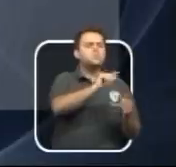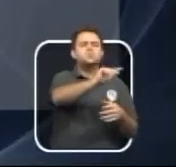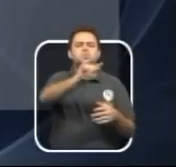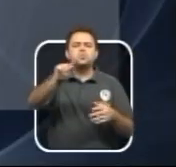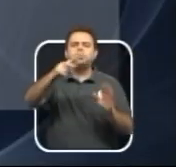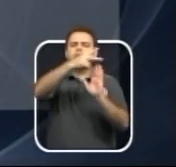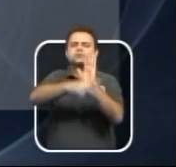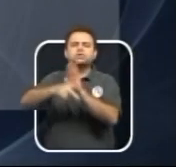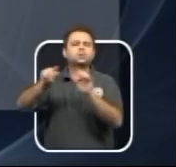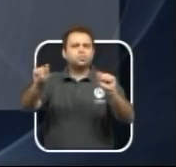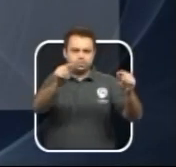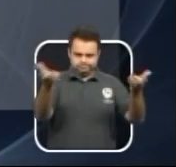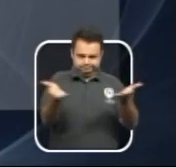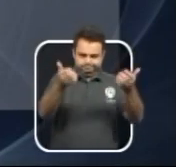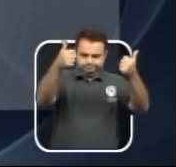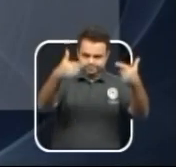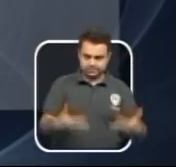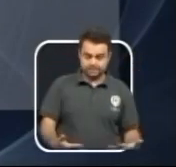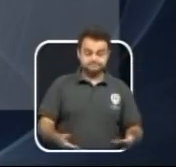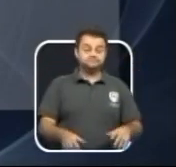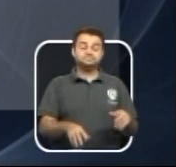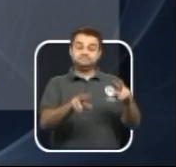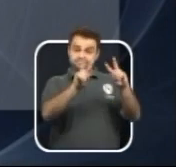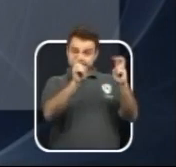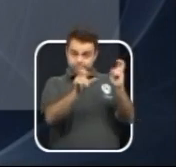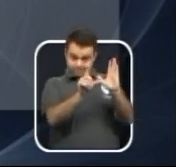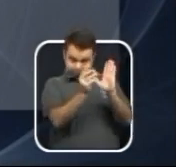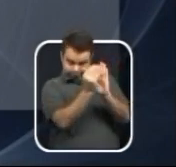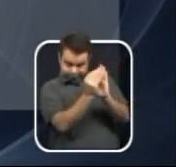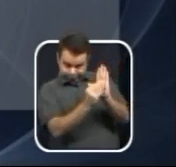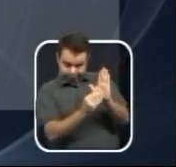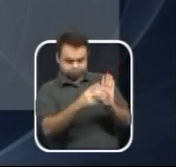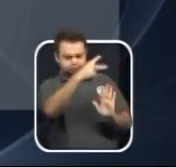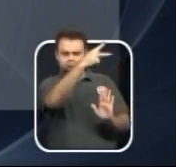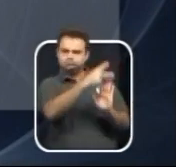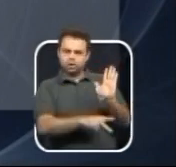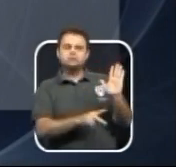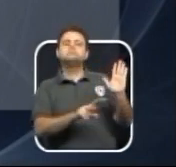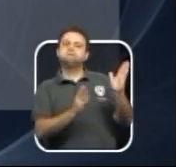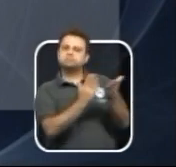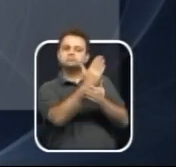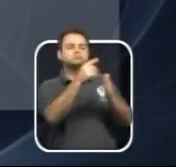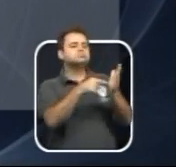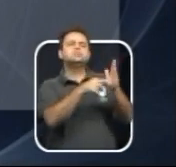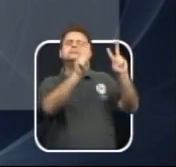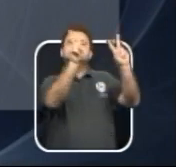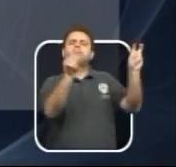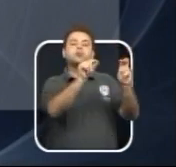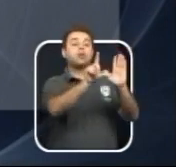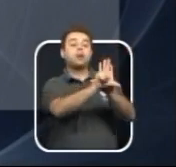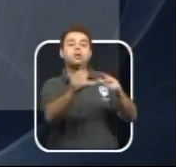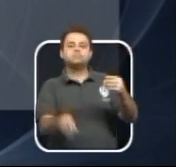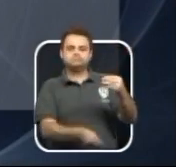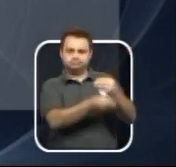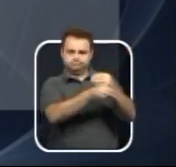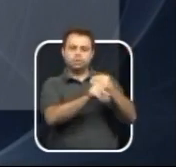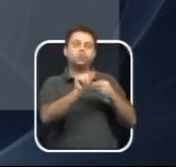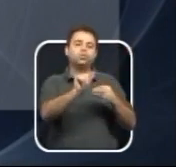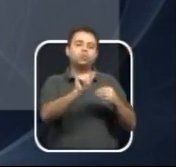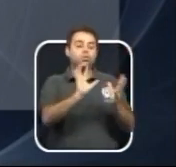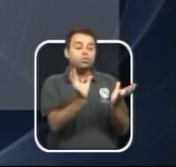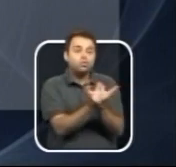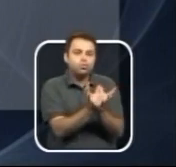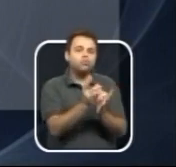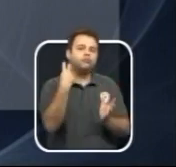Preto. Em segundo turno, foi aprovada a proposta de emenda à lei orgânica que cria mais 6 cadeiras de vereadores em Rio